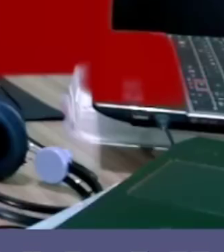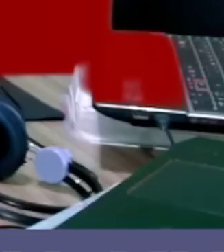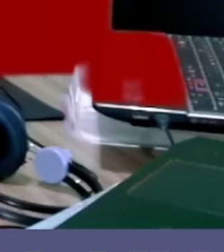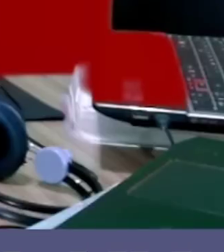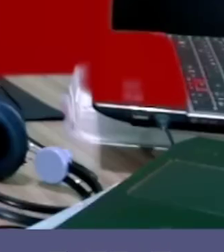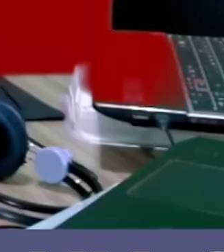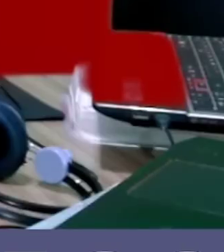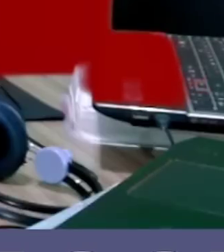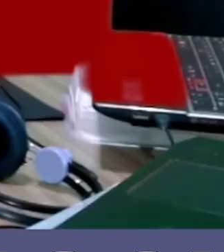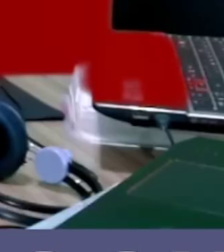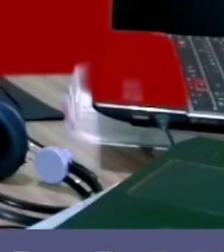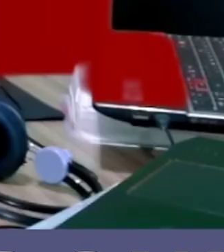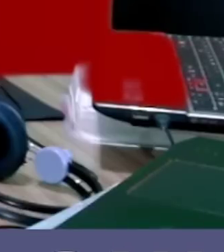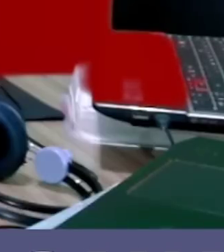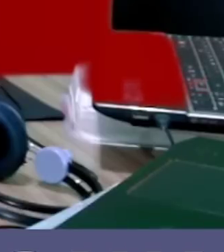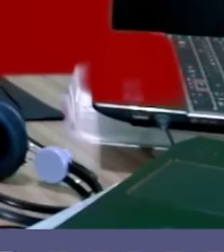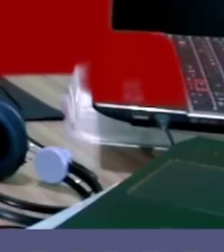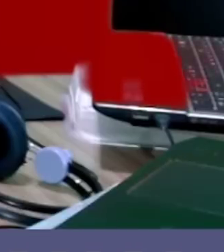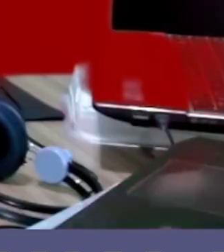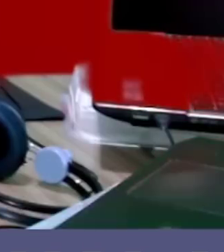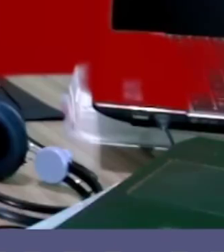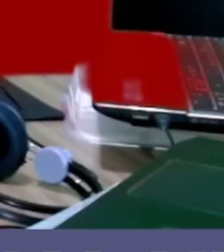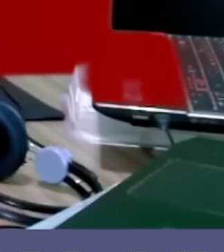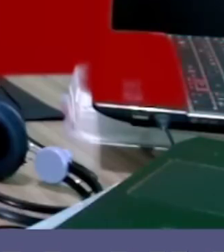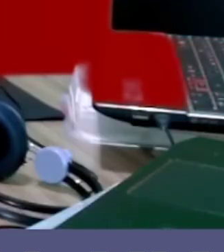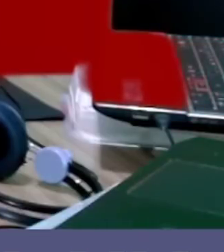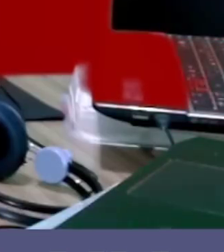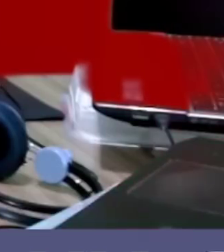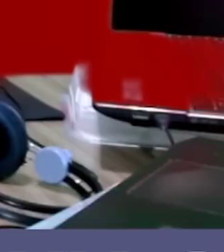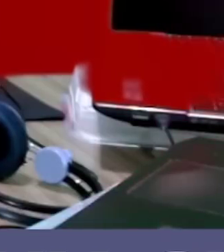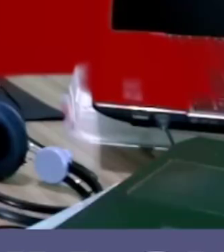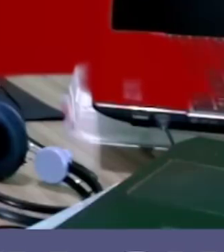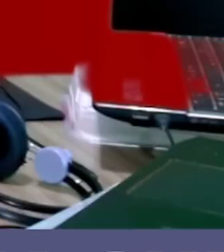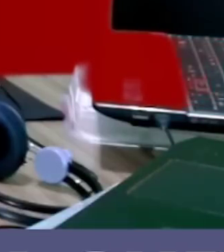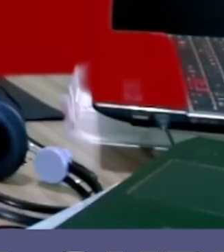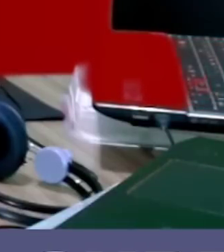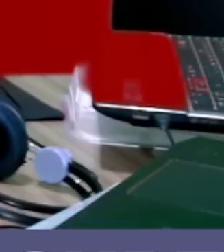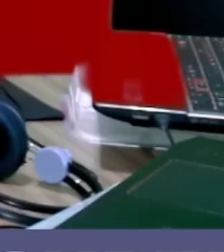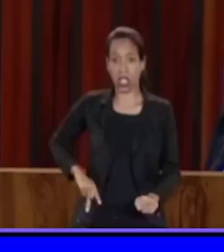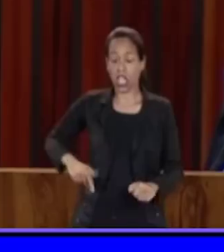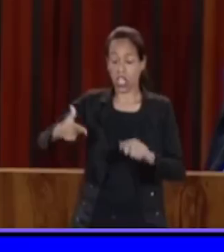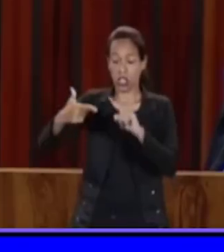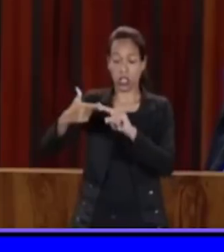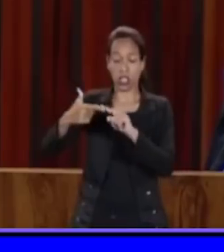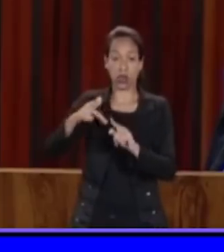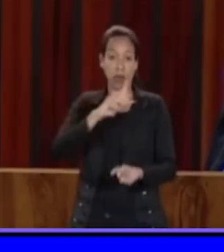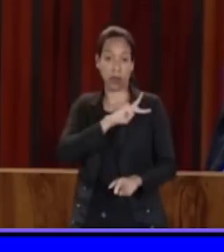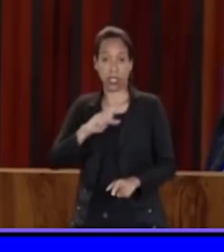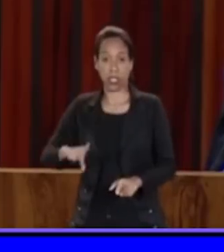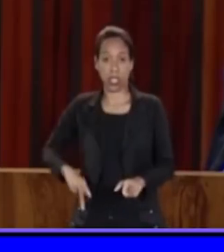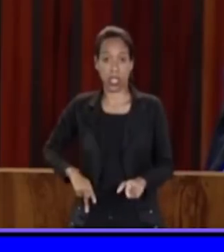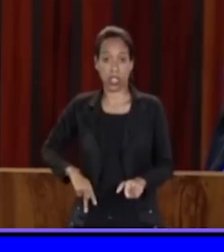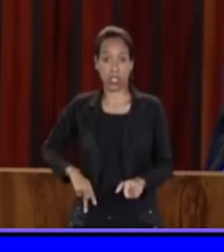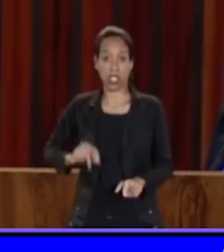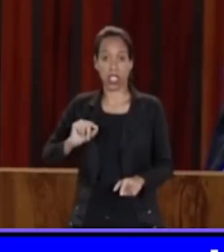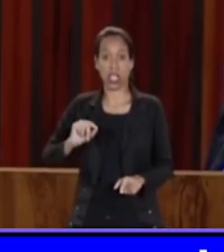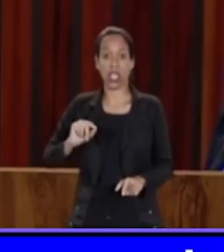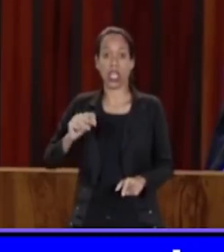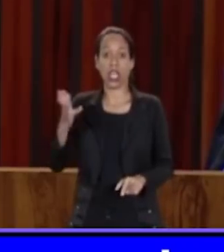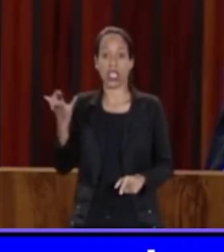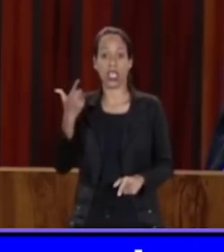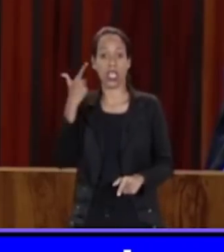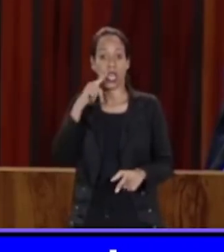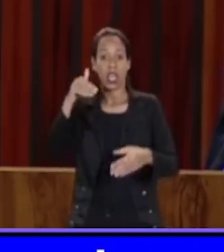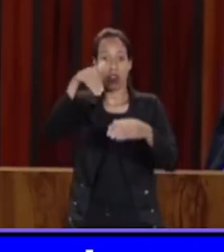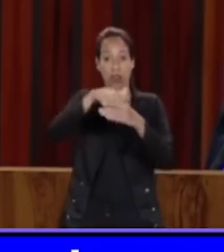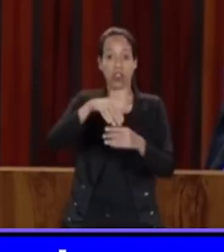muito adiante. Vamos ouvi-lo e a gente comenta após a fala dele. E concorreram à reeleição.